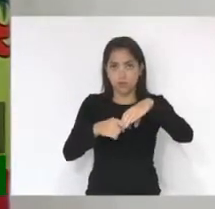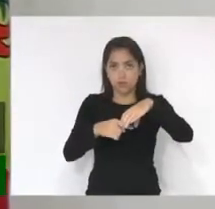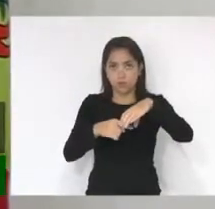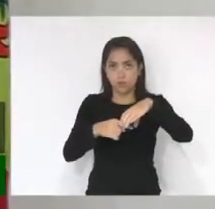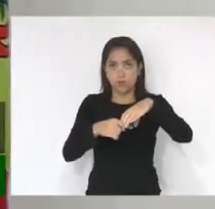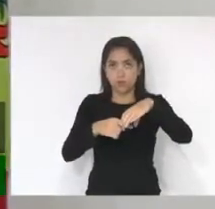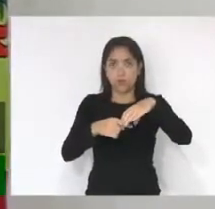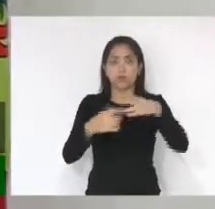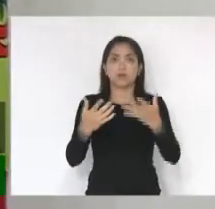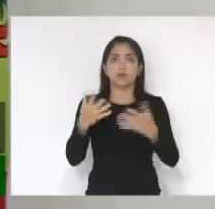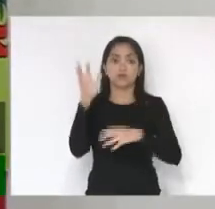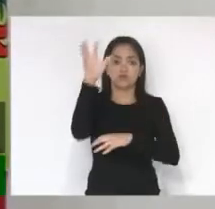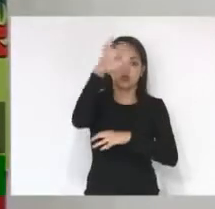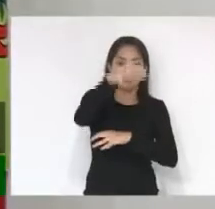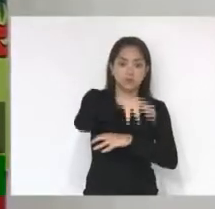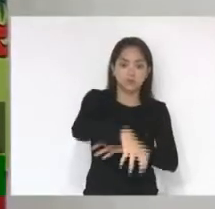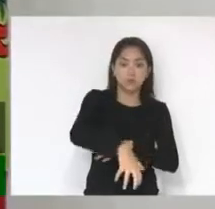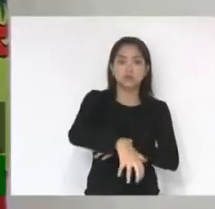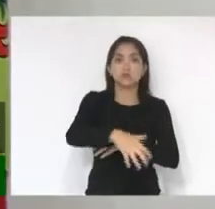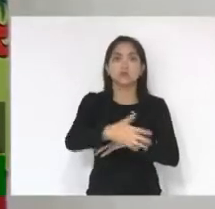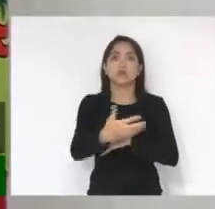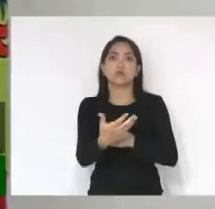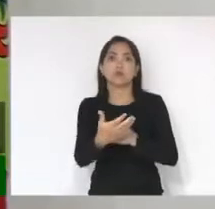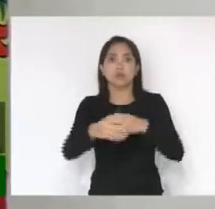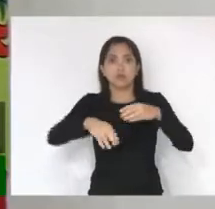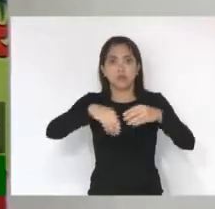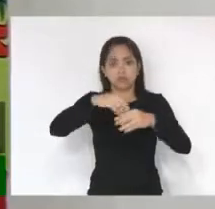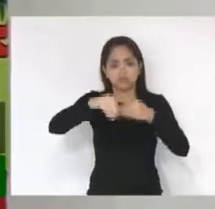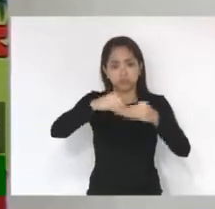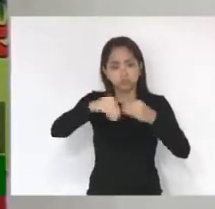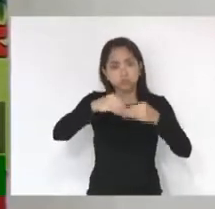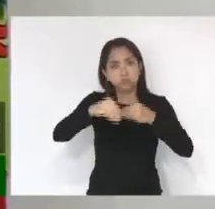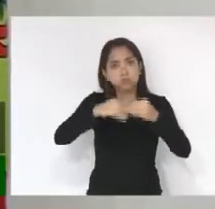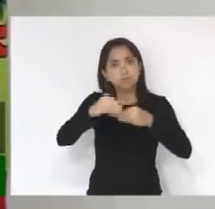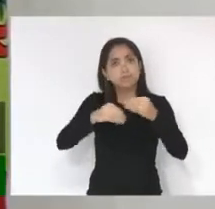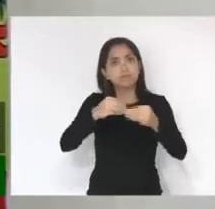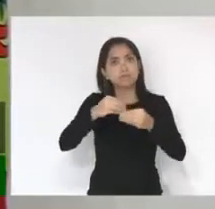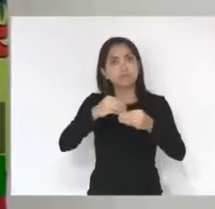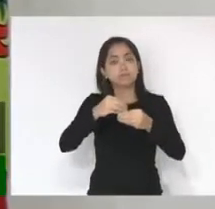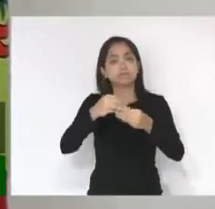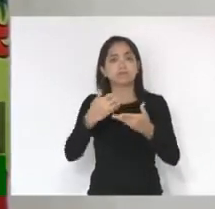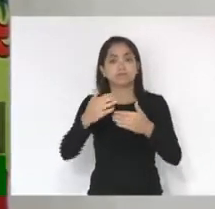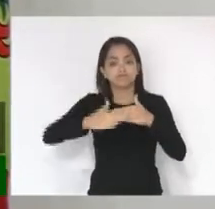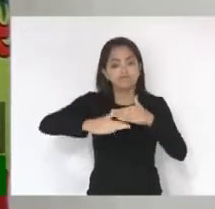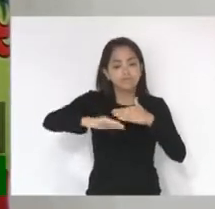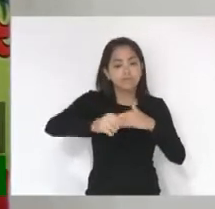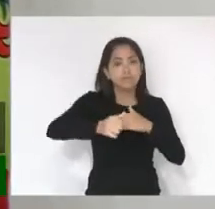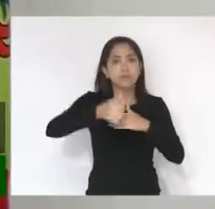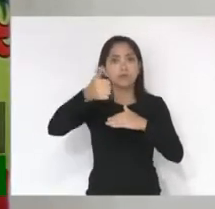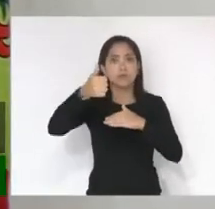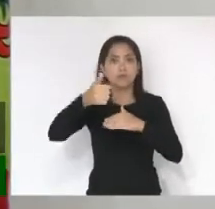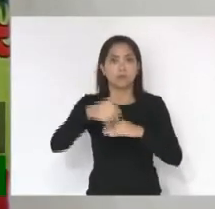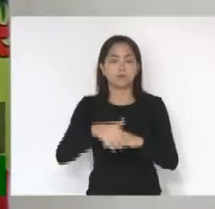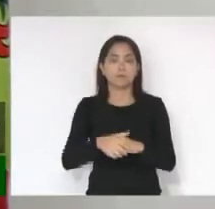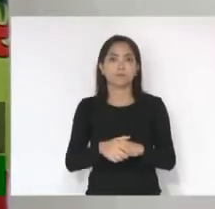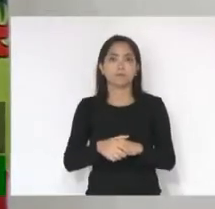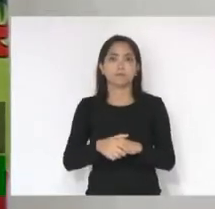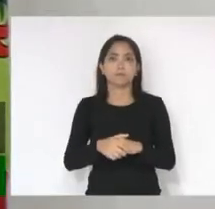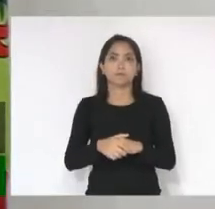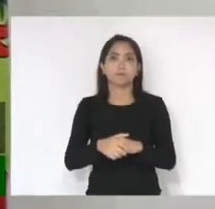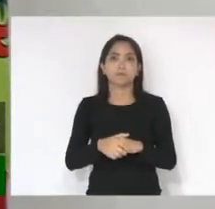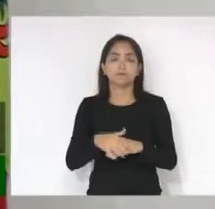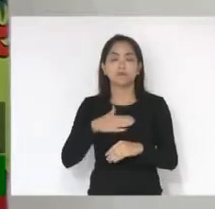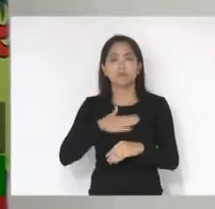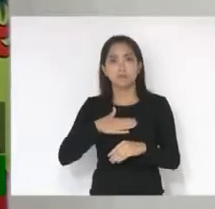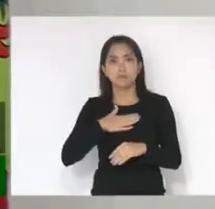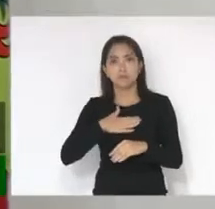trator, triturar e servir lá da base primária para poder colocar, melhorando ainda mais o asfalto. Senhor presidente, eu gostaria